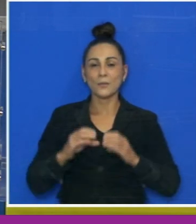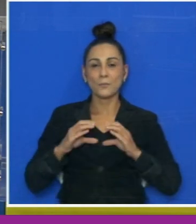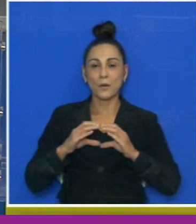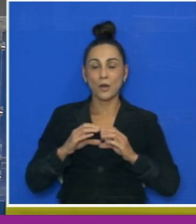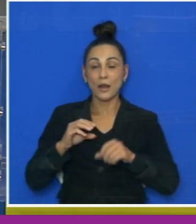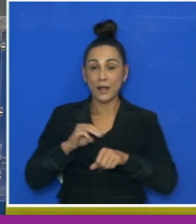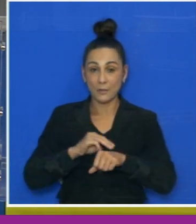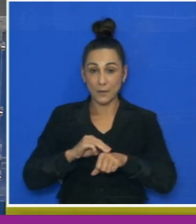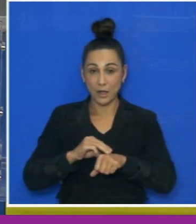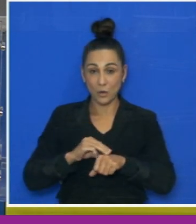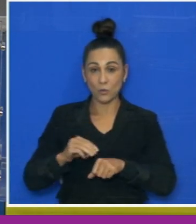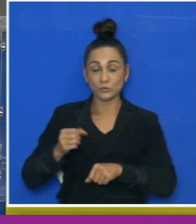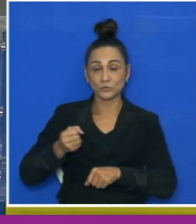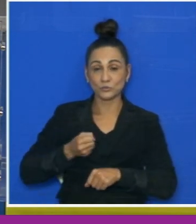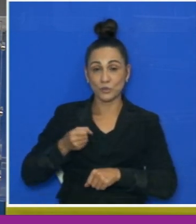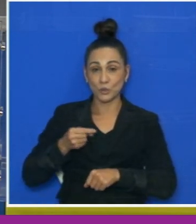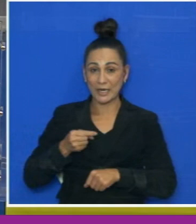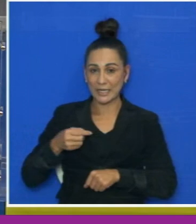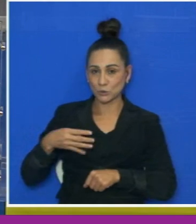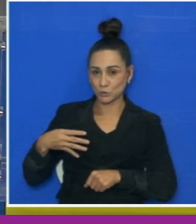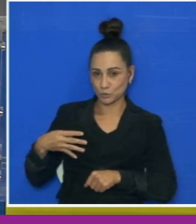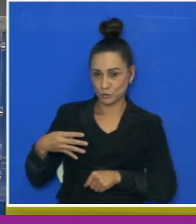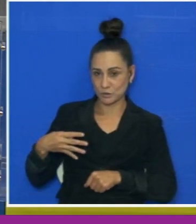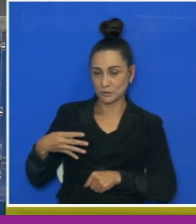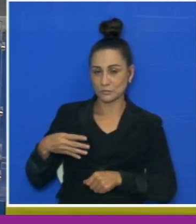Bola marrom número 14.